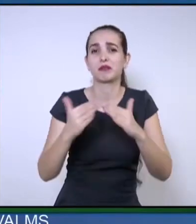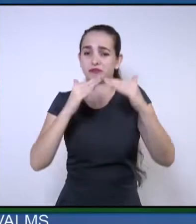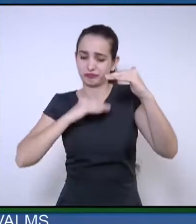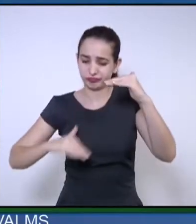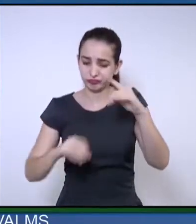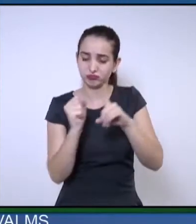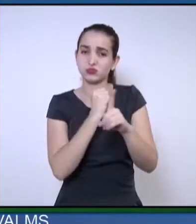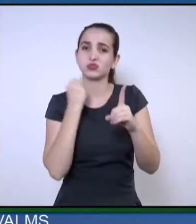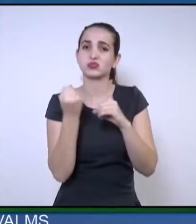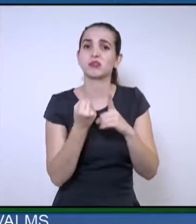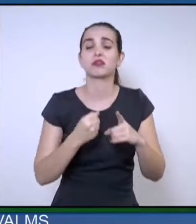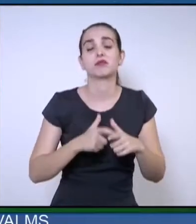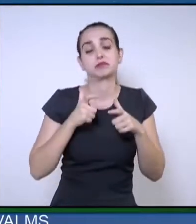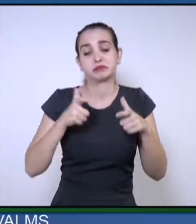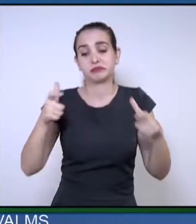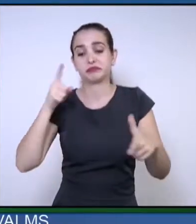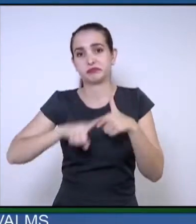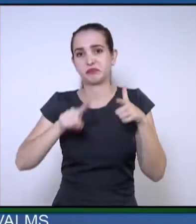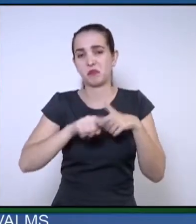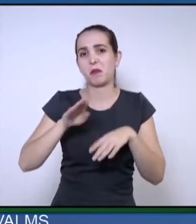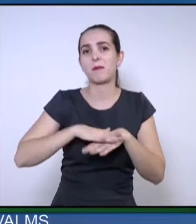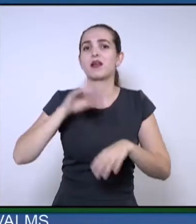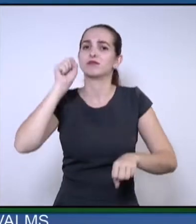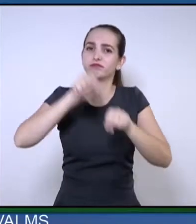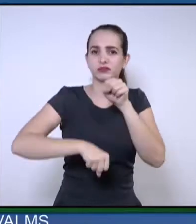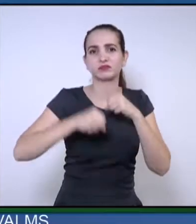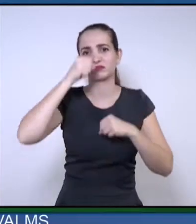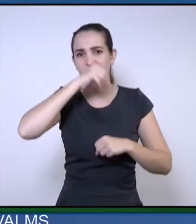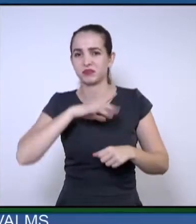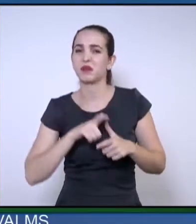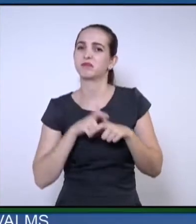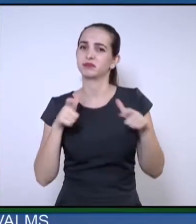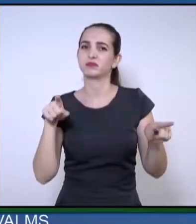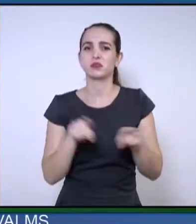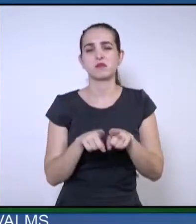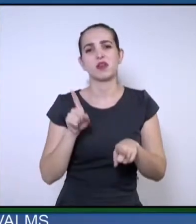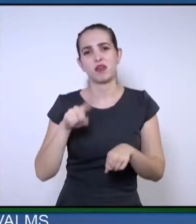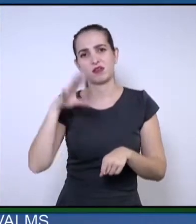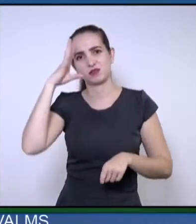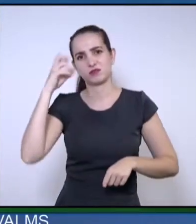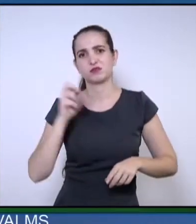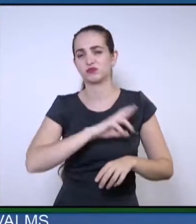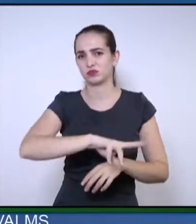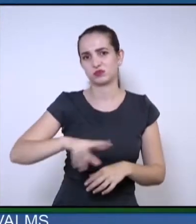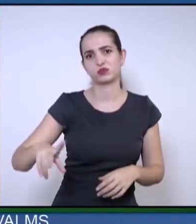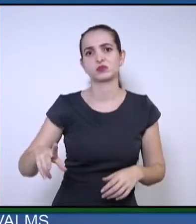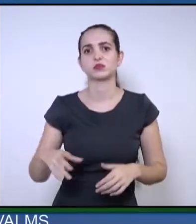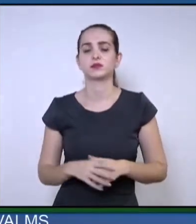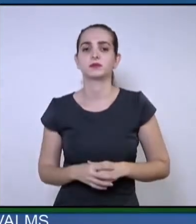desigualdade social e com aumento da violência, que, na verdade, é consequência disso tudo, infelizmente.